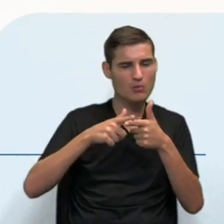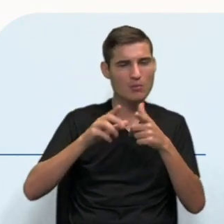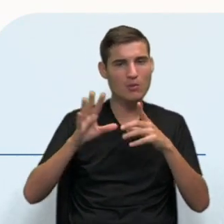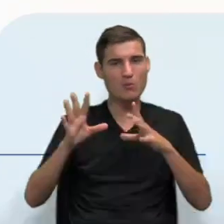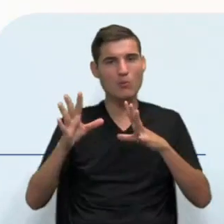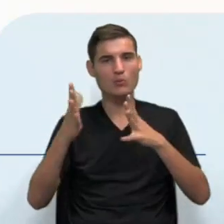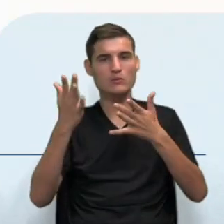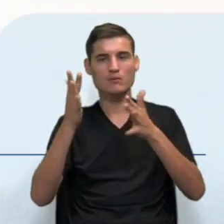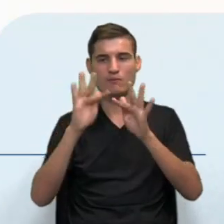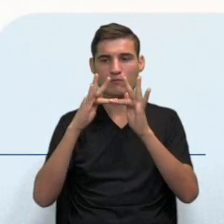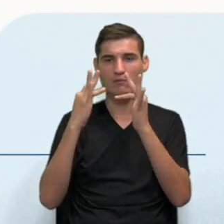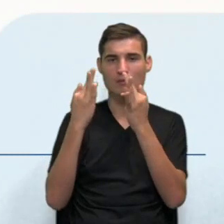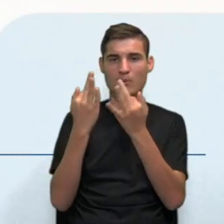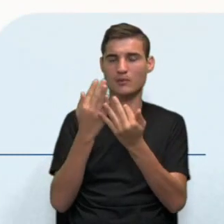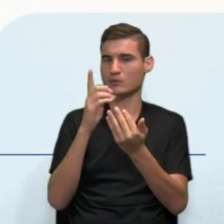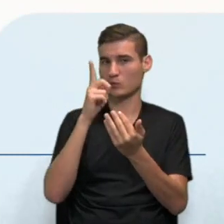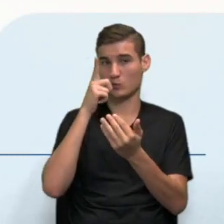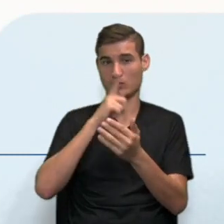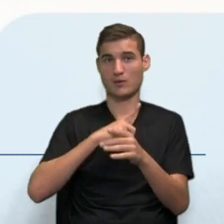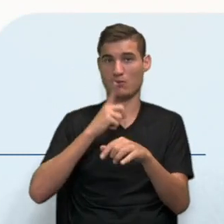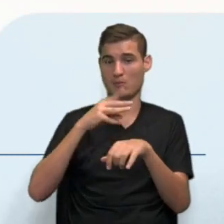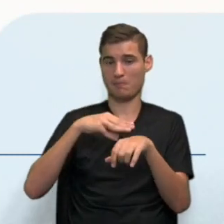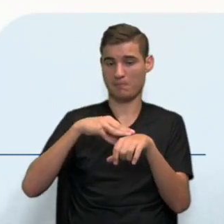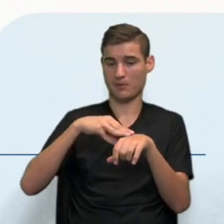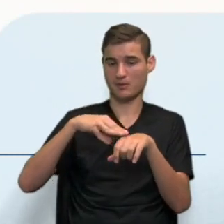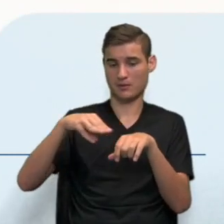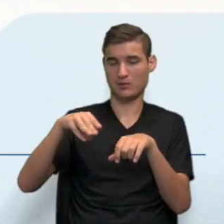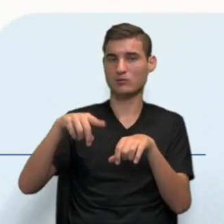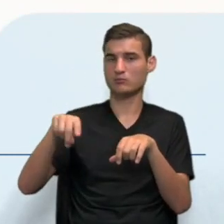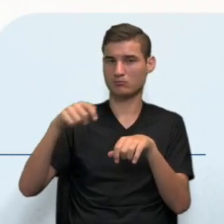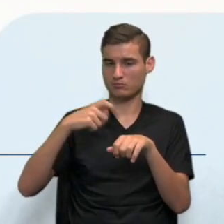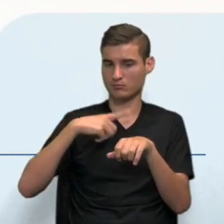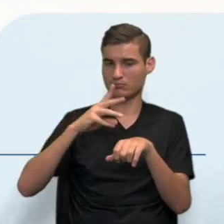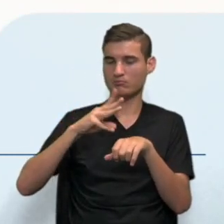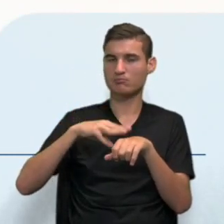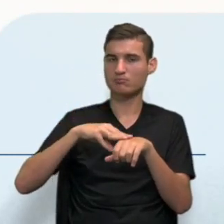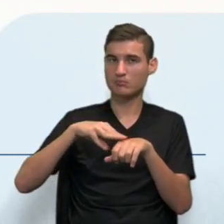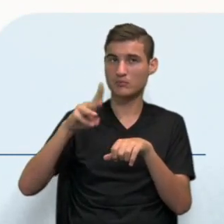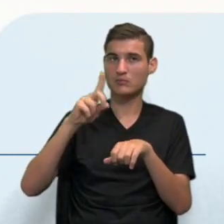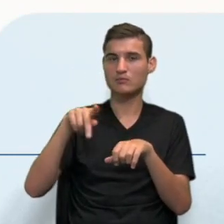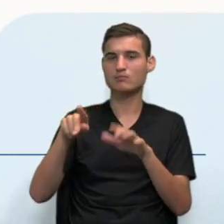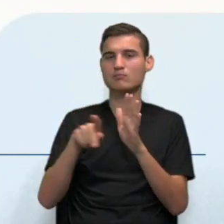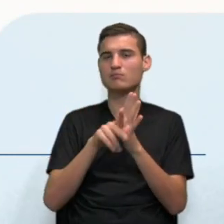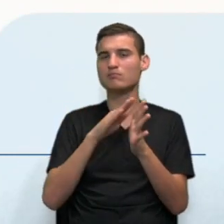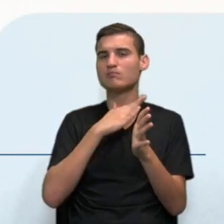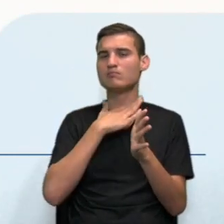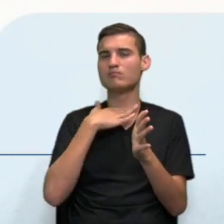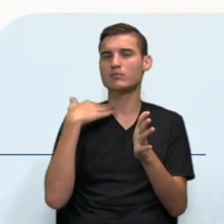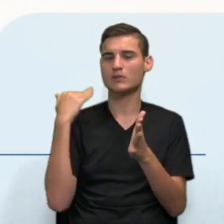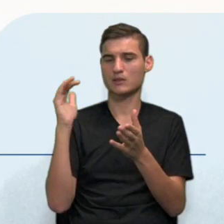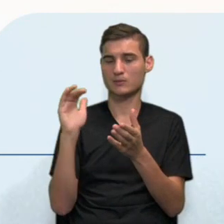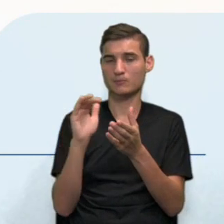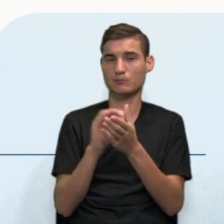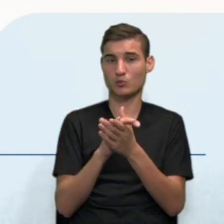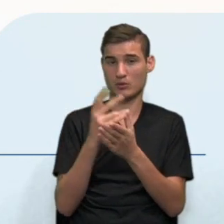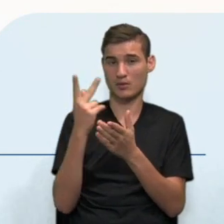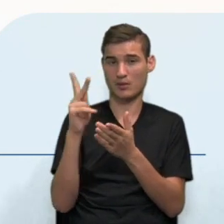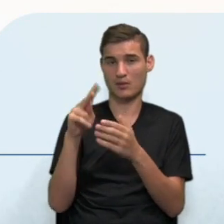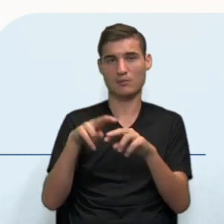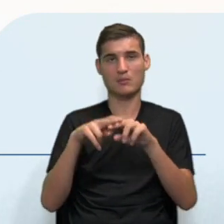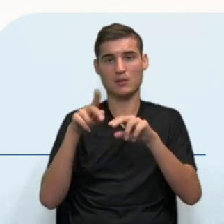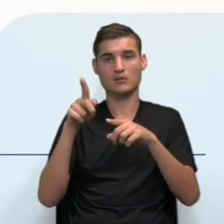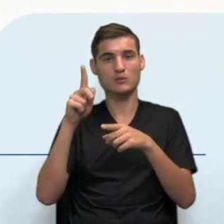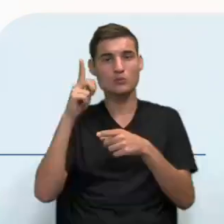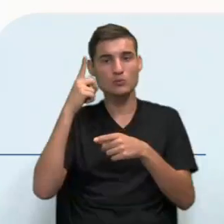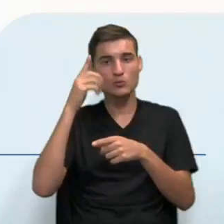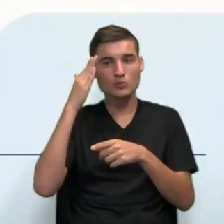família dele, ele não conseguiu receber uma mensagem. Ele tinha que ter recebido uma mensagem, que no caso era o falecimento da esposa dele, mas ele não ficou